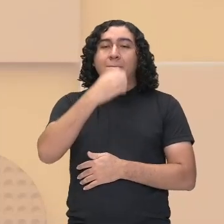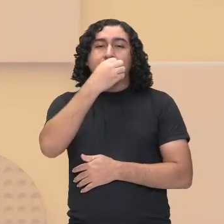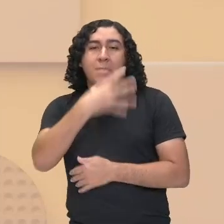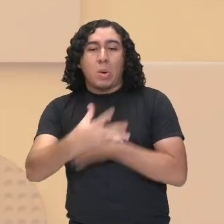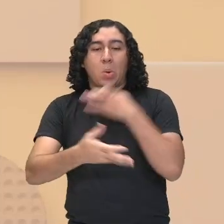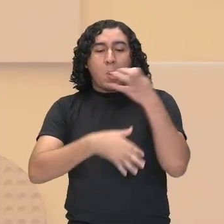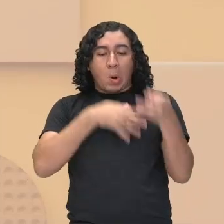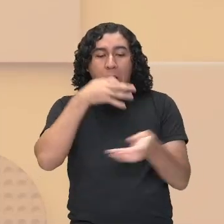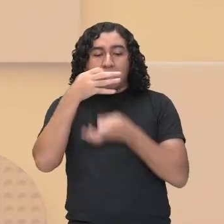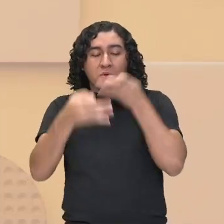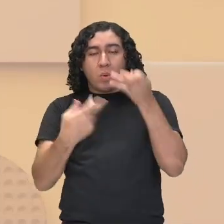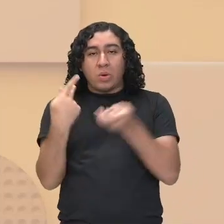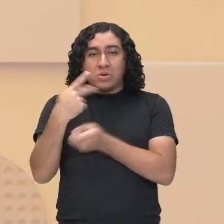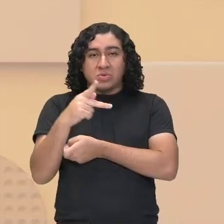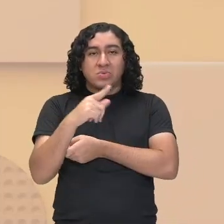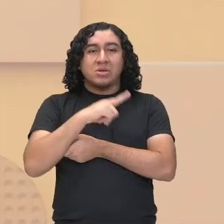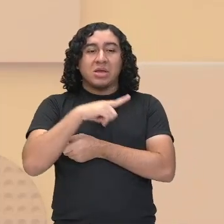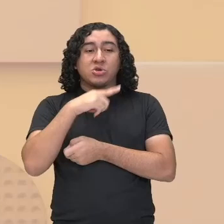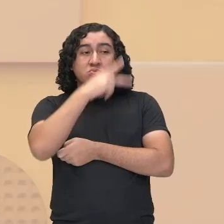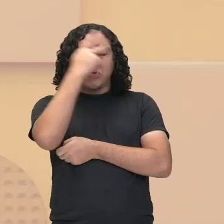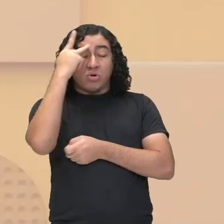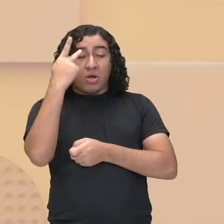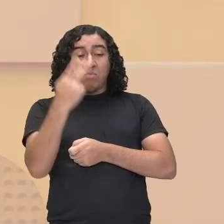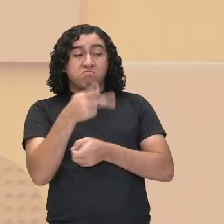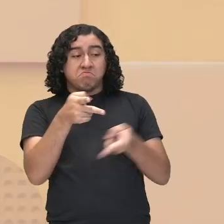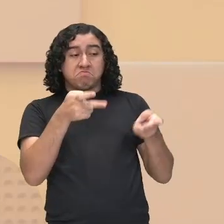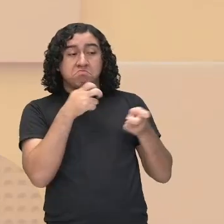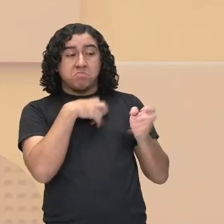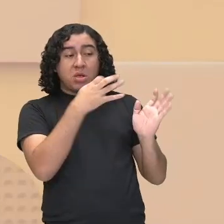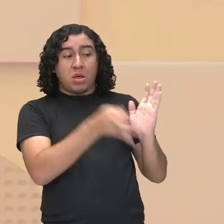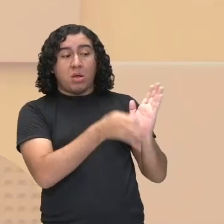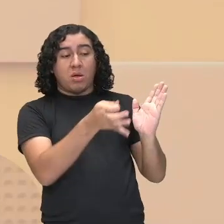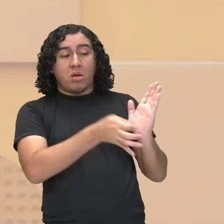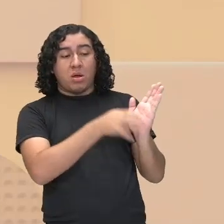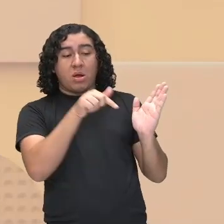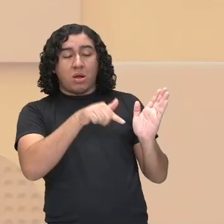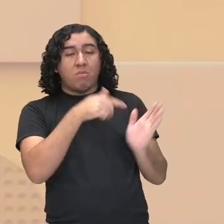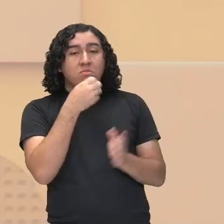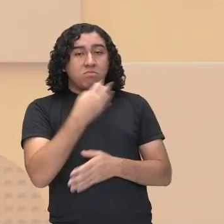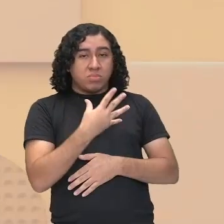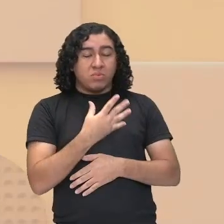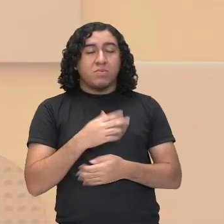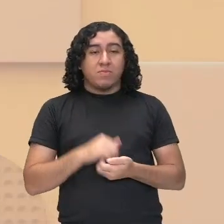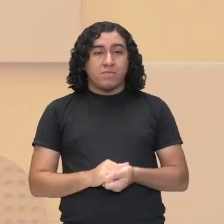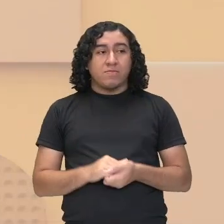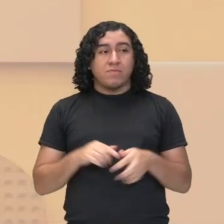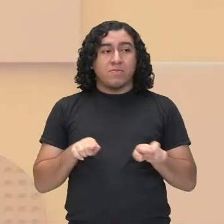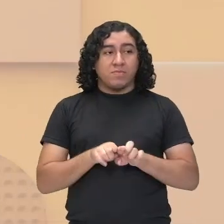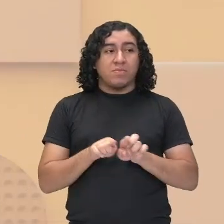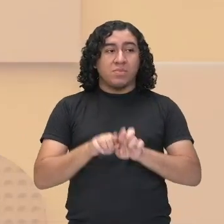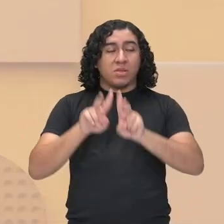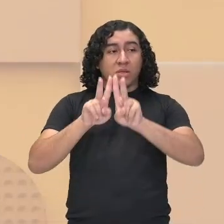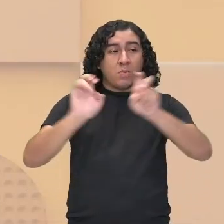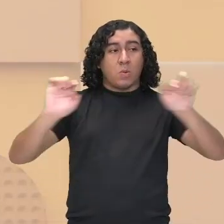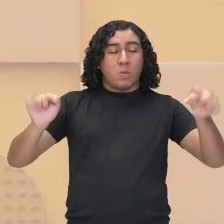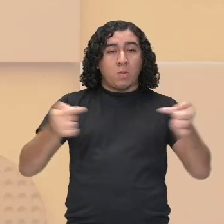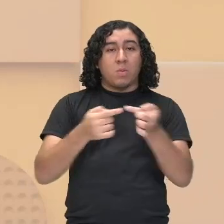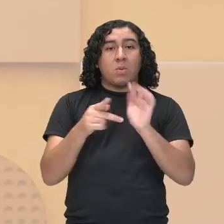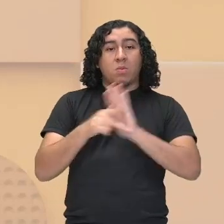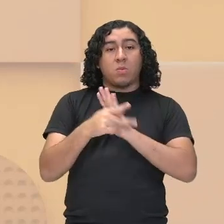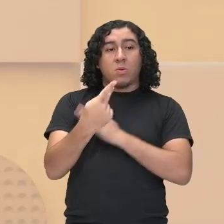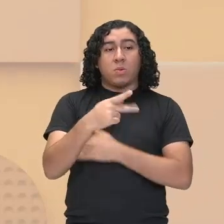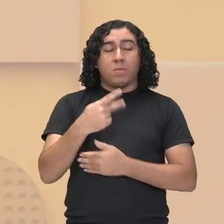sempre observada e vai ser sempre ali levada em consideração por conta dessa sua boa